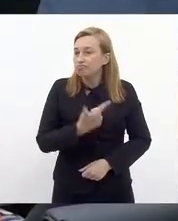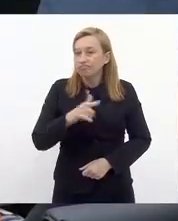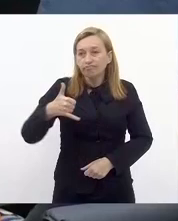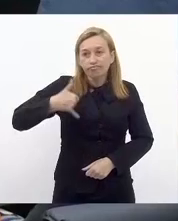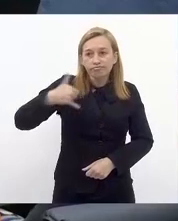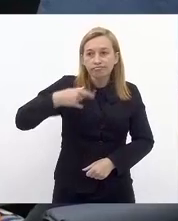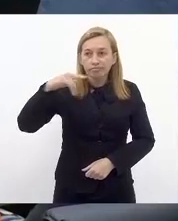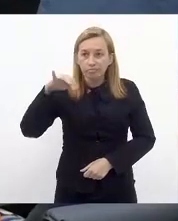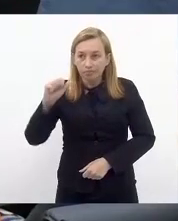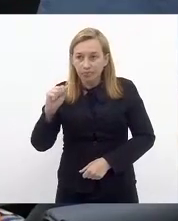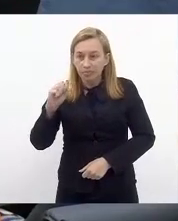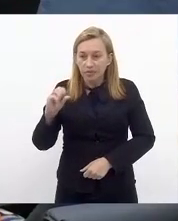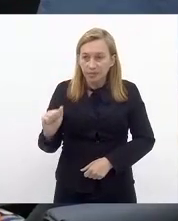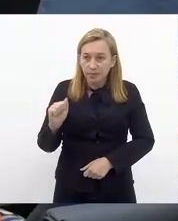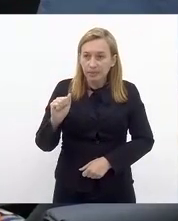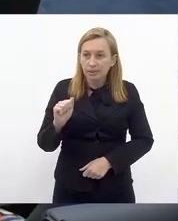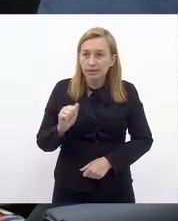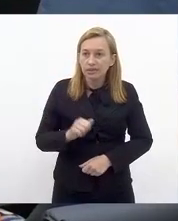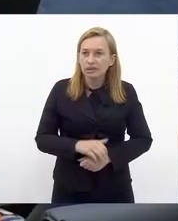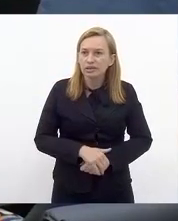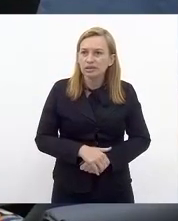temos idade mínima porém